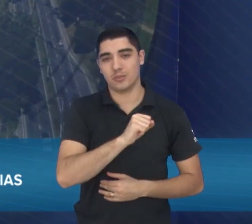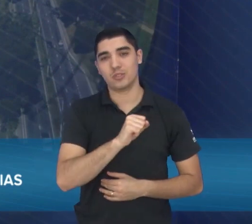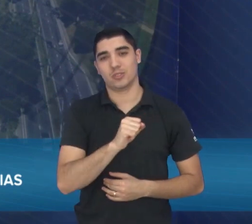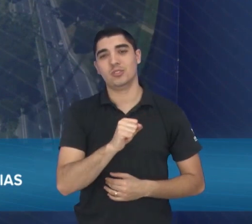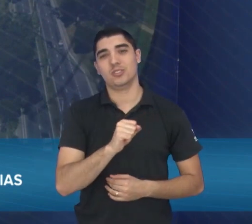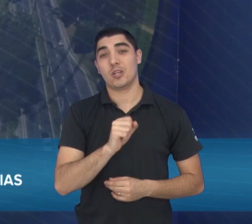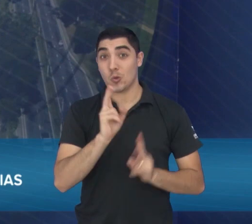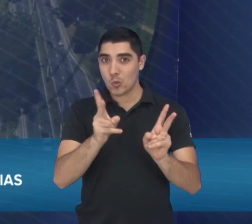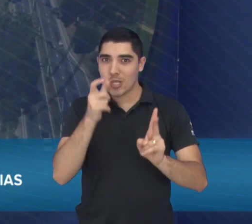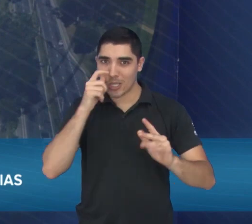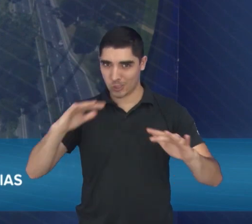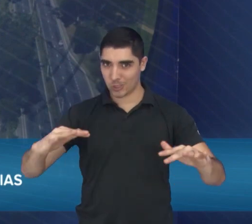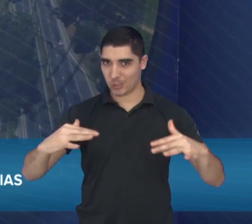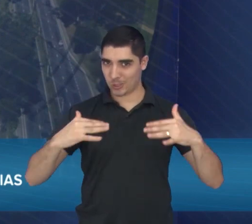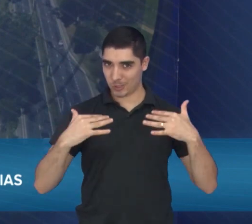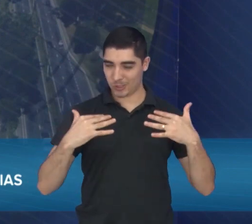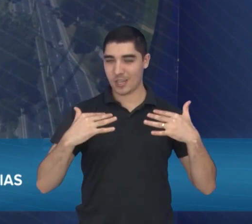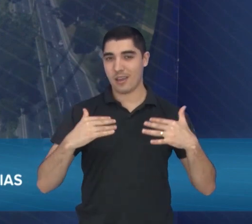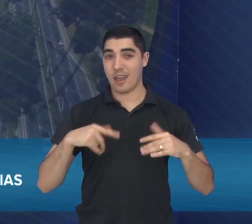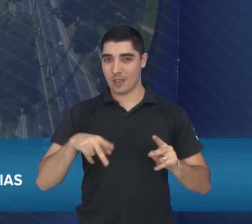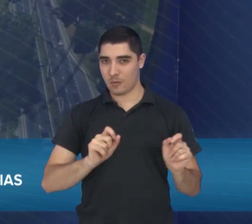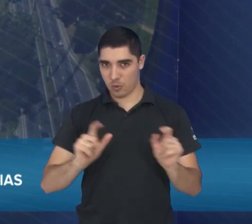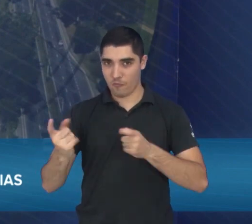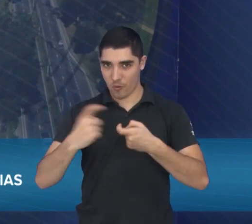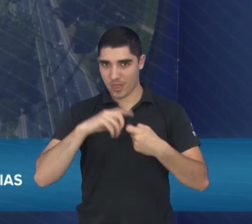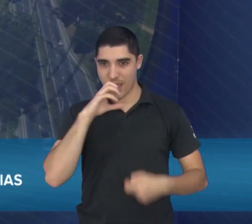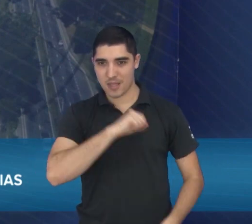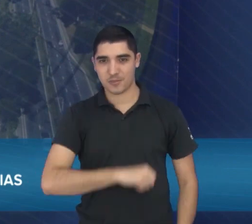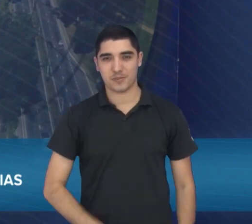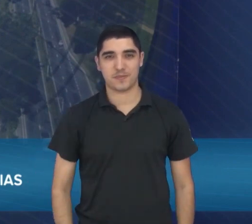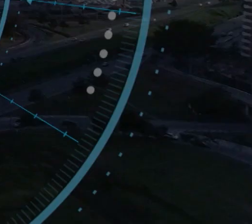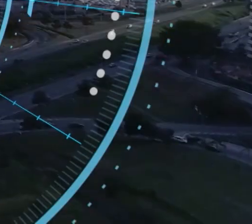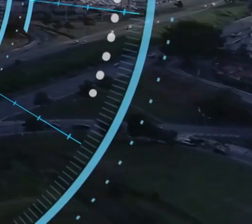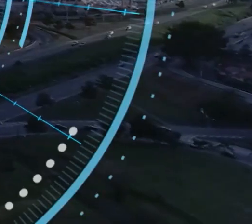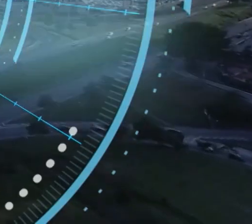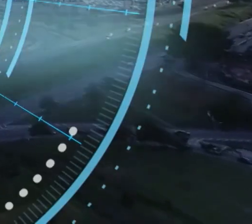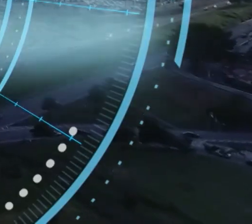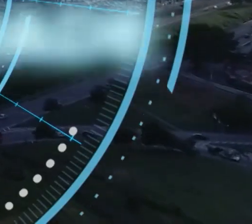mesmo. Não sai daí, fique com a gente, porque o Diálogos volta já já.